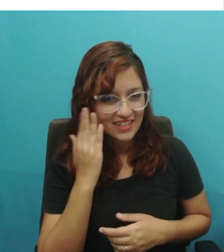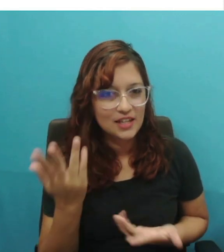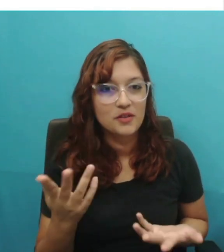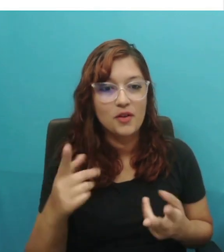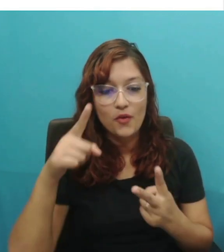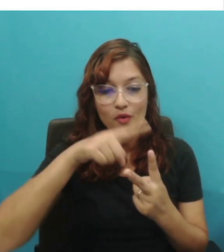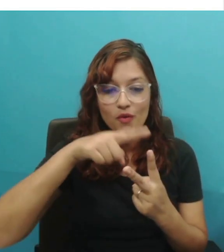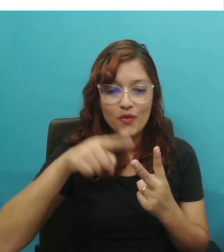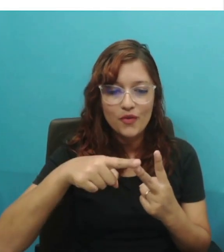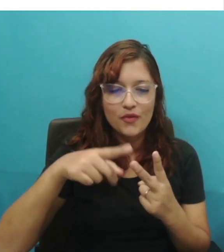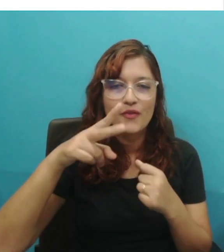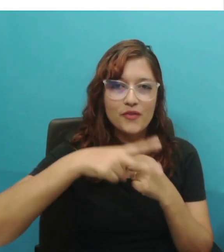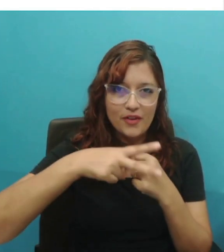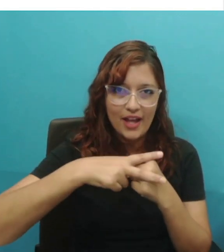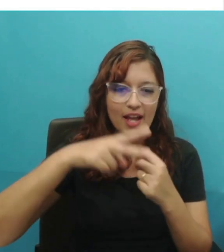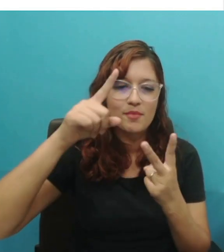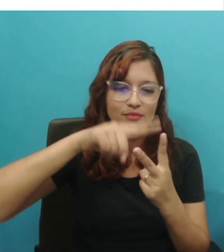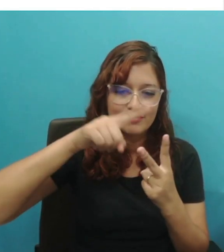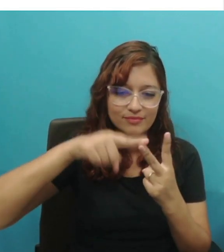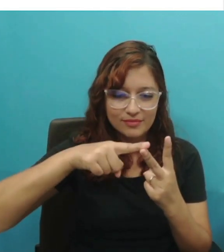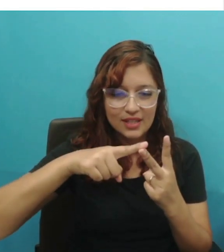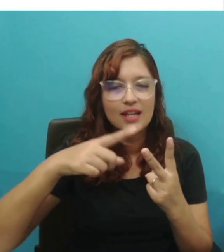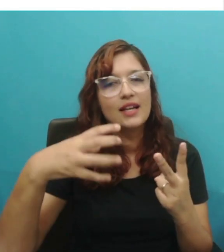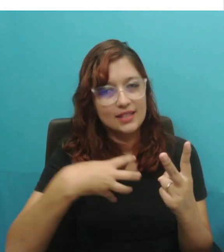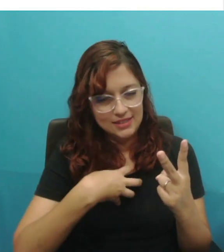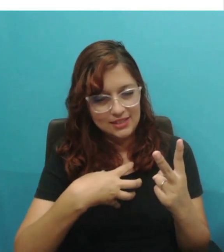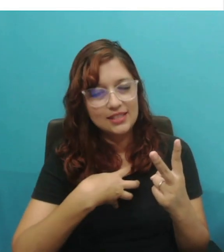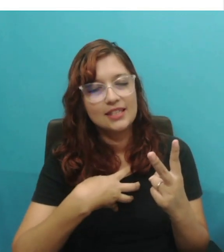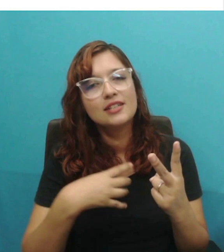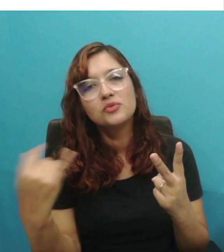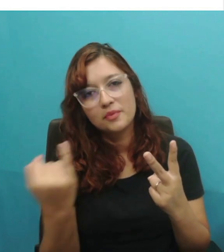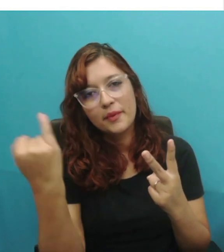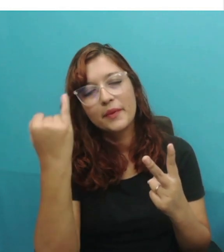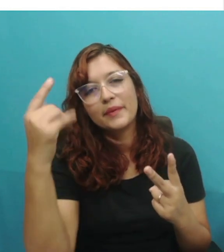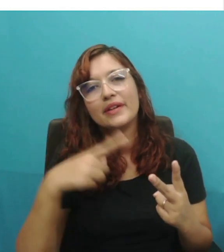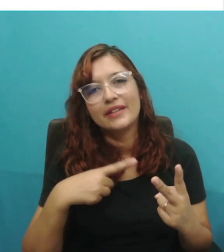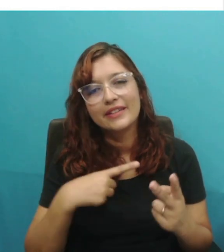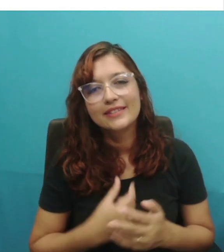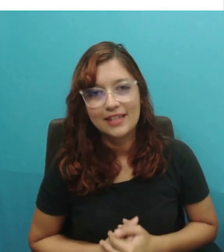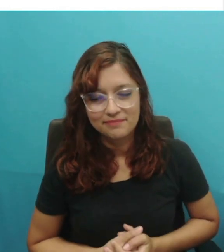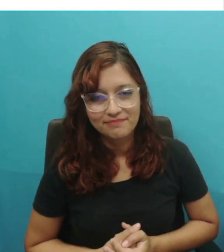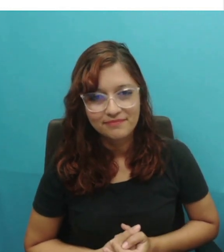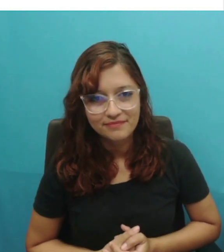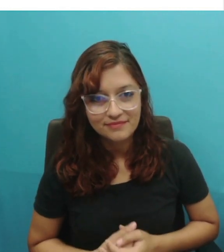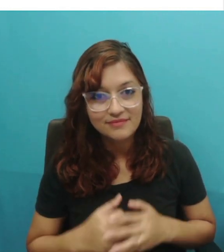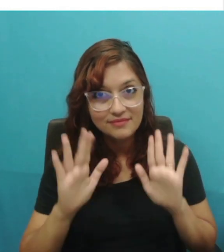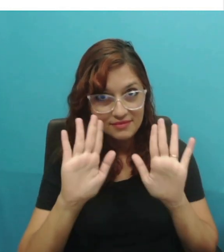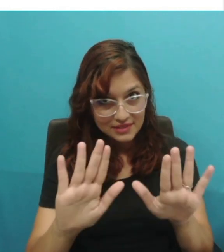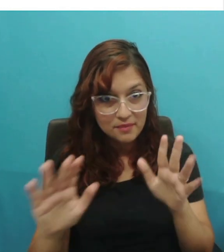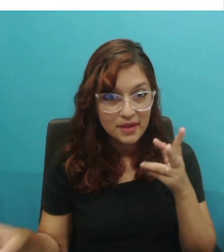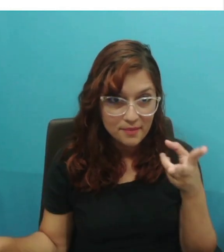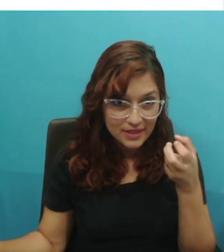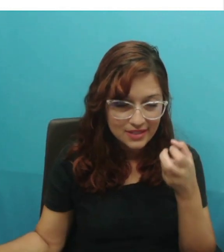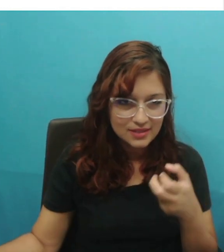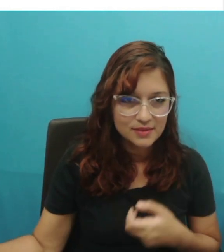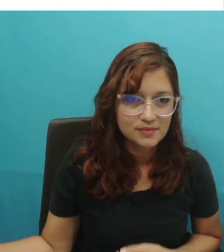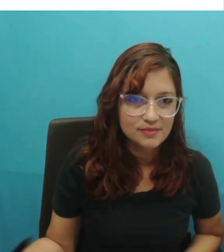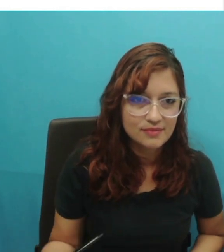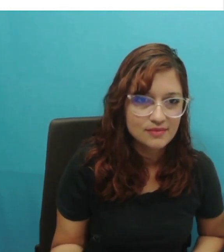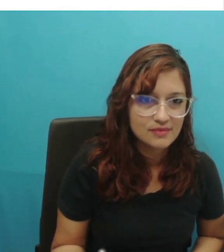Enfim, você entendeu, né? Os dois verbos, eles têm sentido e têm importância nesse